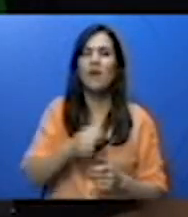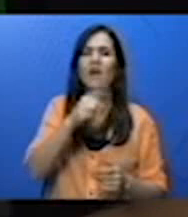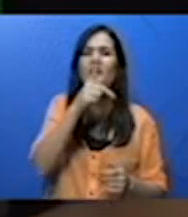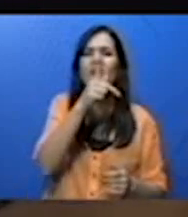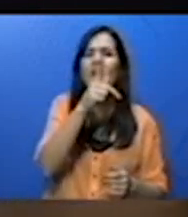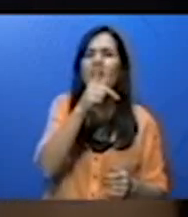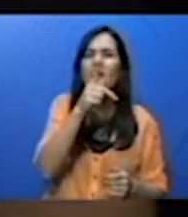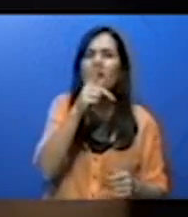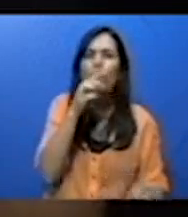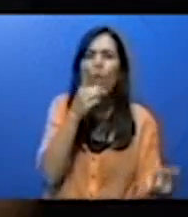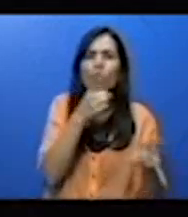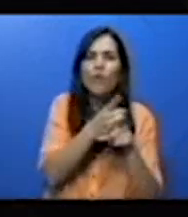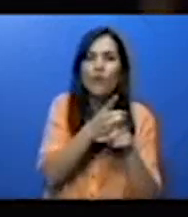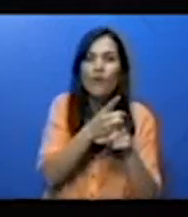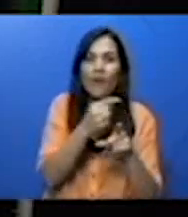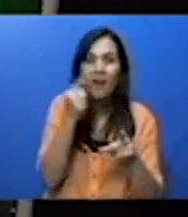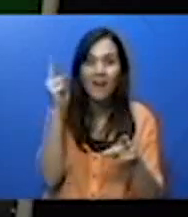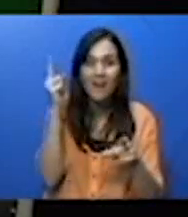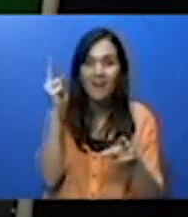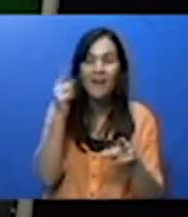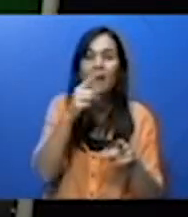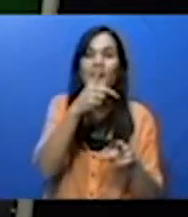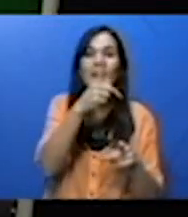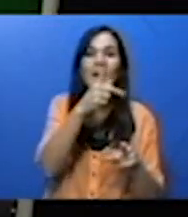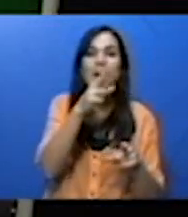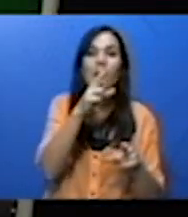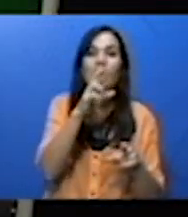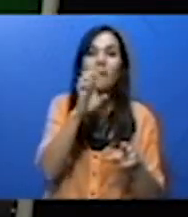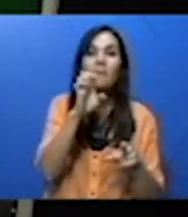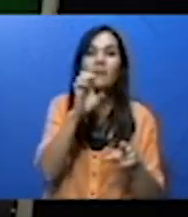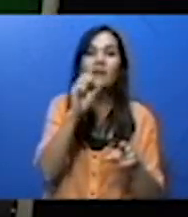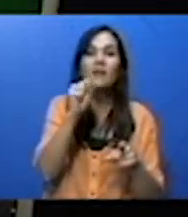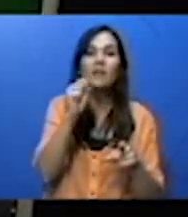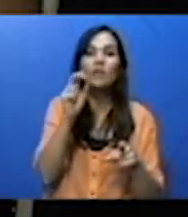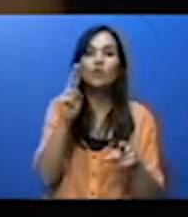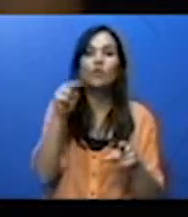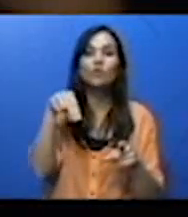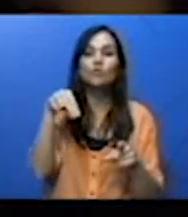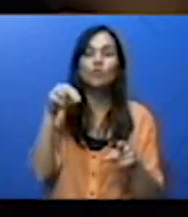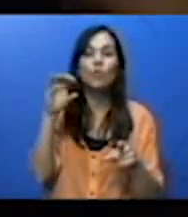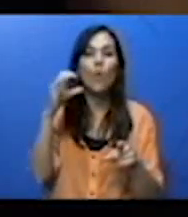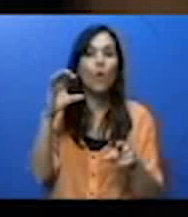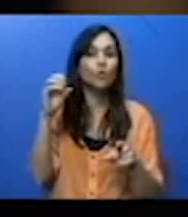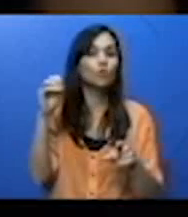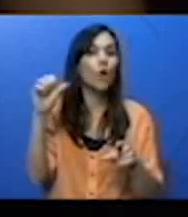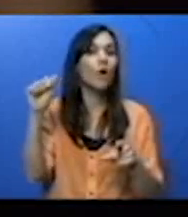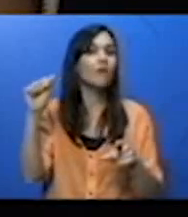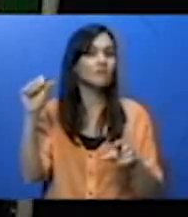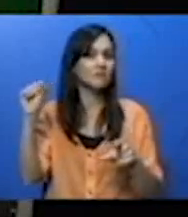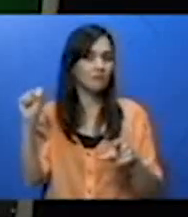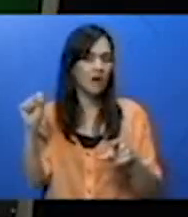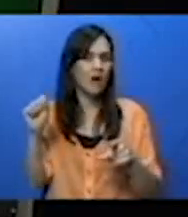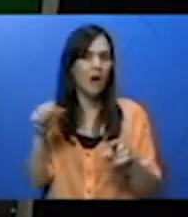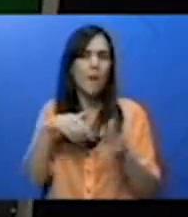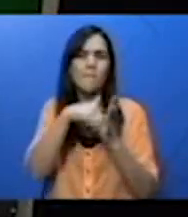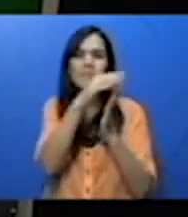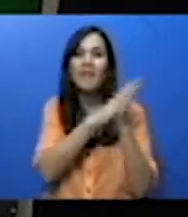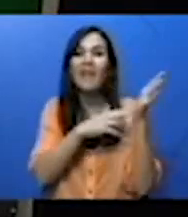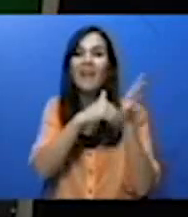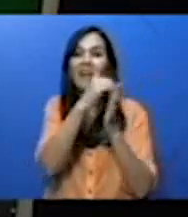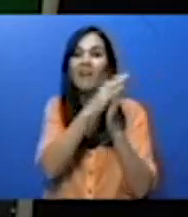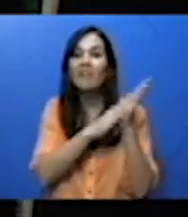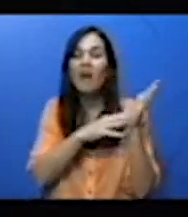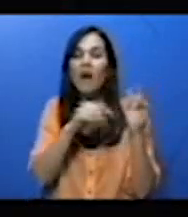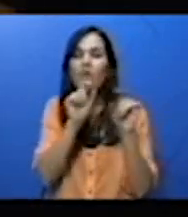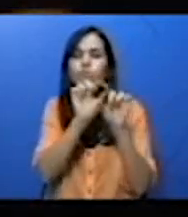Presunçosa, achamos. Então nós vamos aqui pintar de verde. Se não der tempo de você pintar a palavra inteira, pode fazer só um risco,